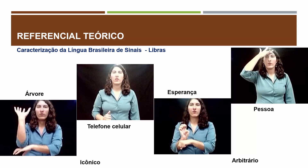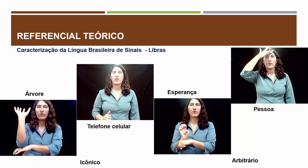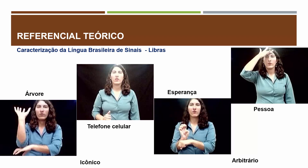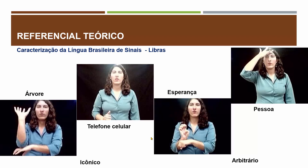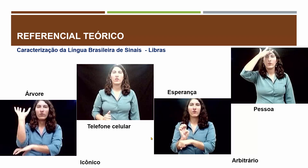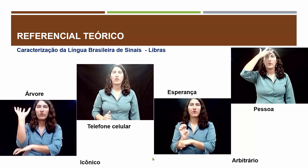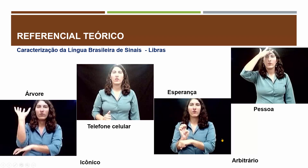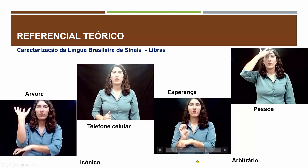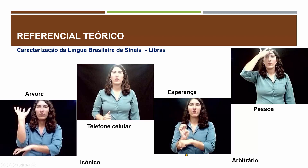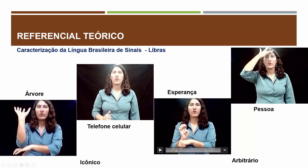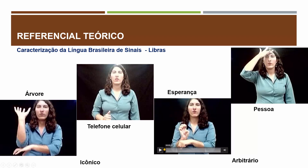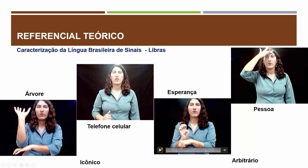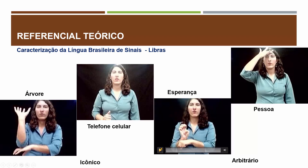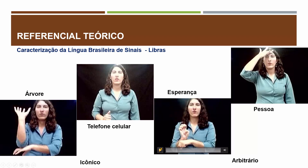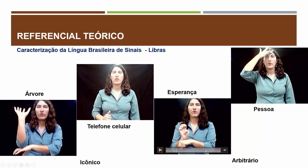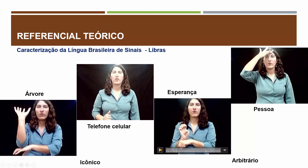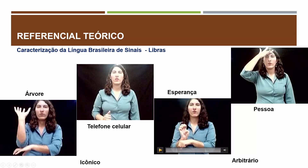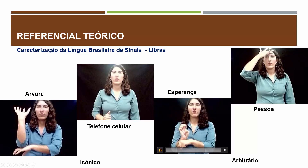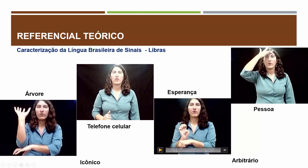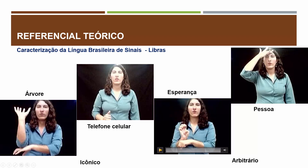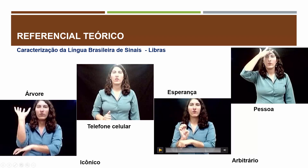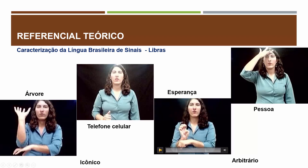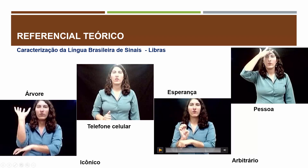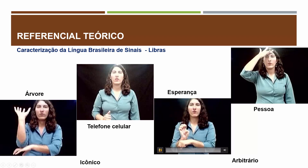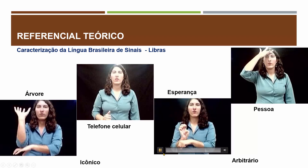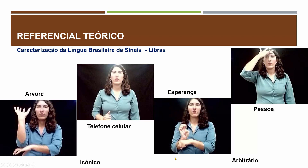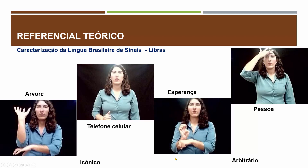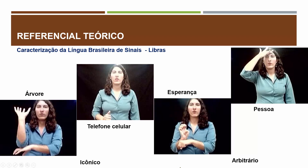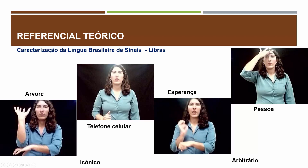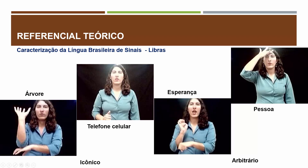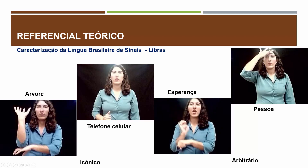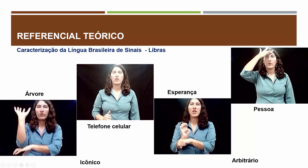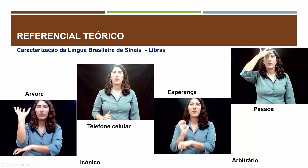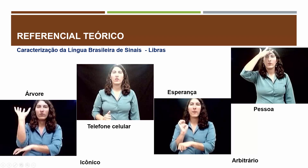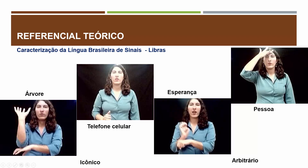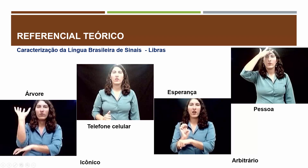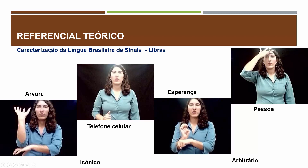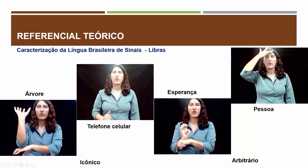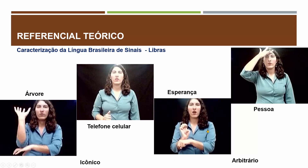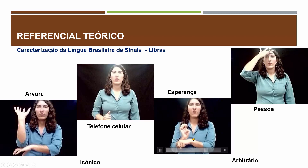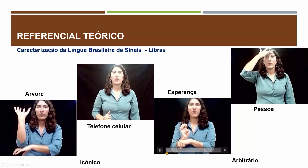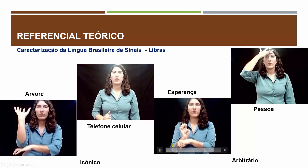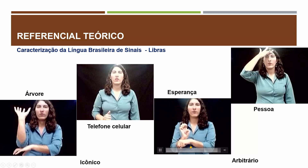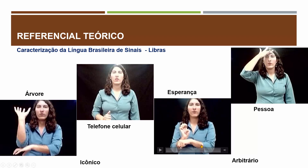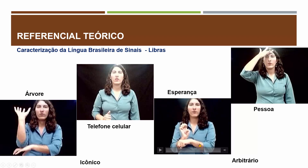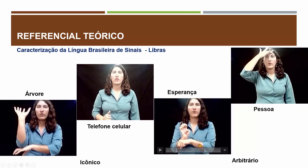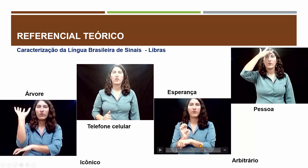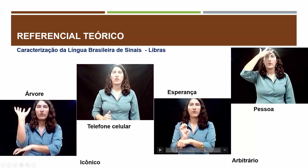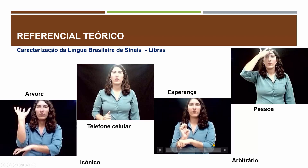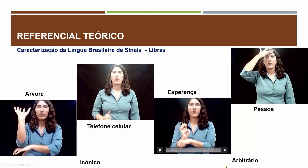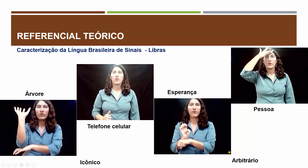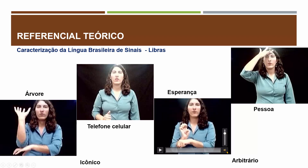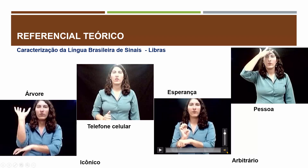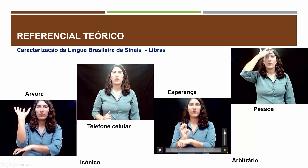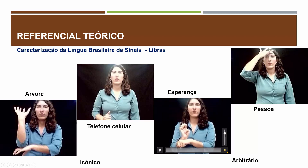não é sempre assim, tá? Não é sempre assim. Por exemplo, esperança, olha lá. esse sinal você